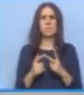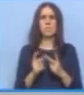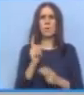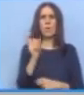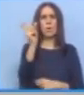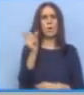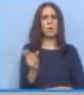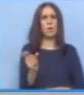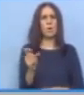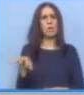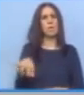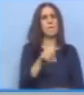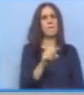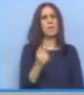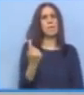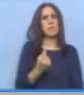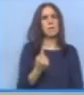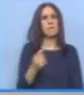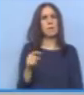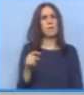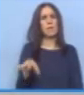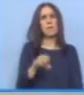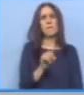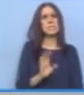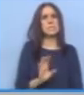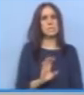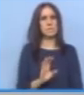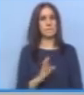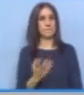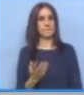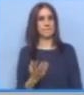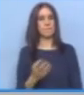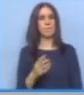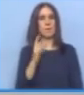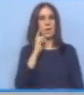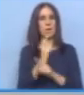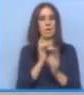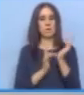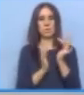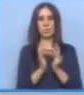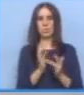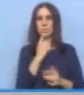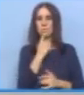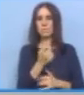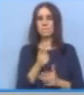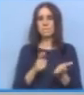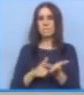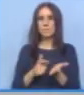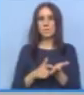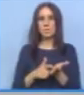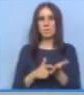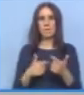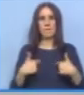enviado deve levar e não levar consigo? Ora bem, segundo Jesus, é preciso que